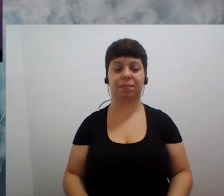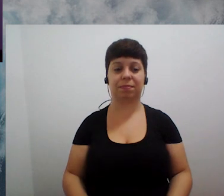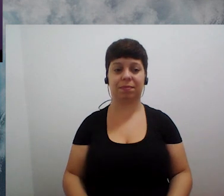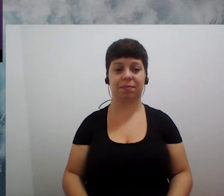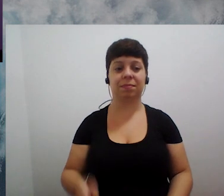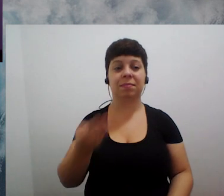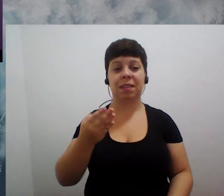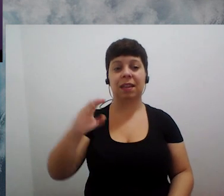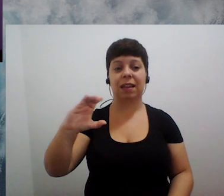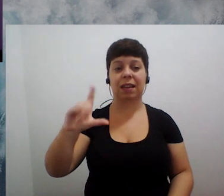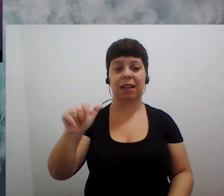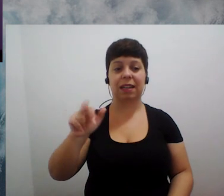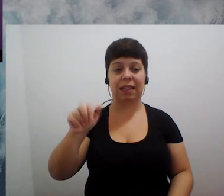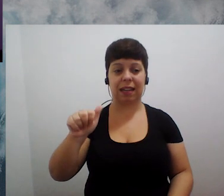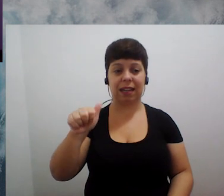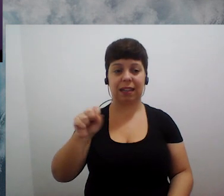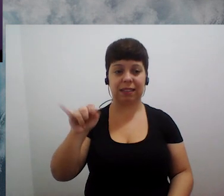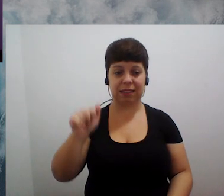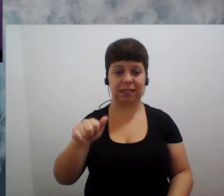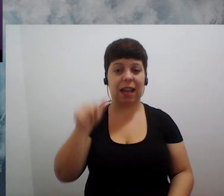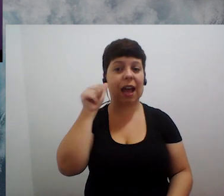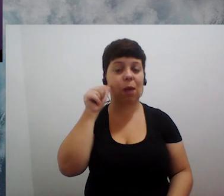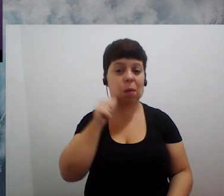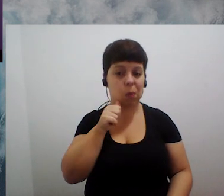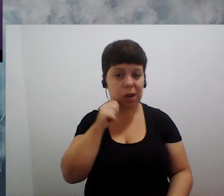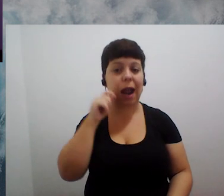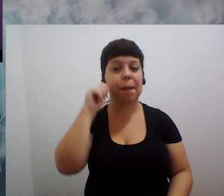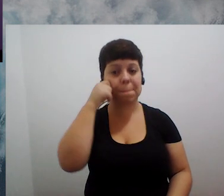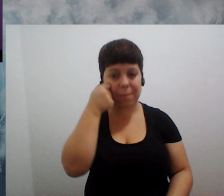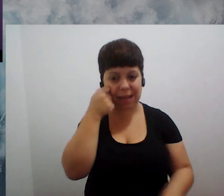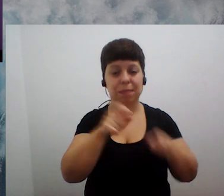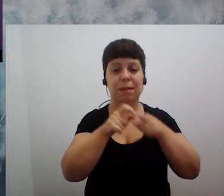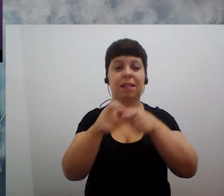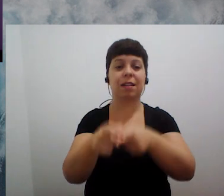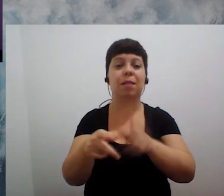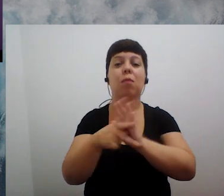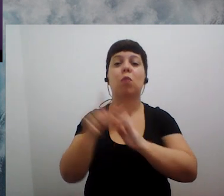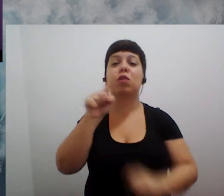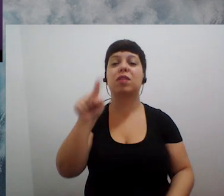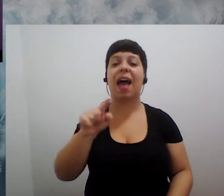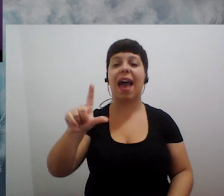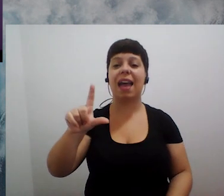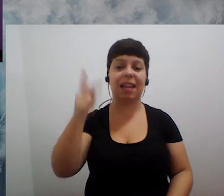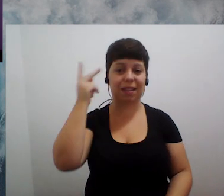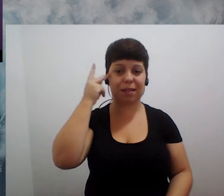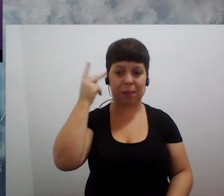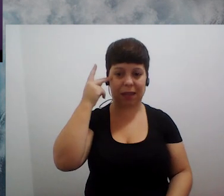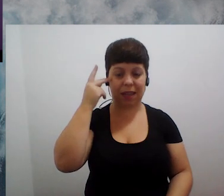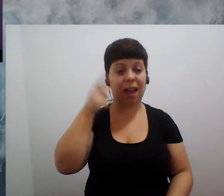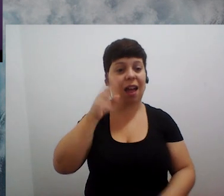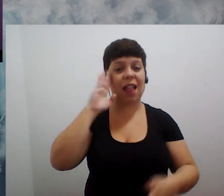autodescrição deles. Vamos lá. Clara Assis é mana preta e periférica, cria da Zona Leste de São